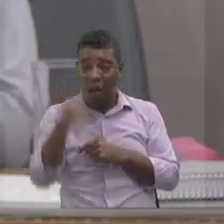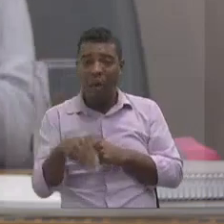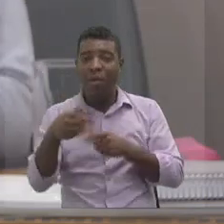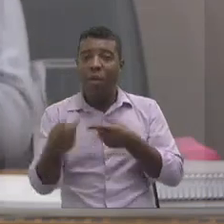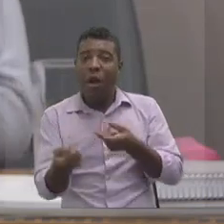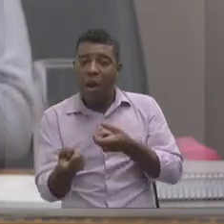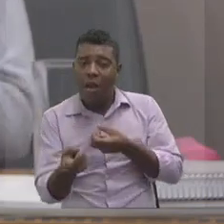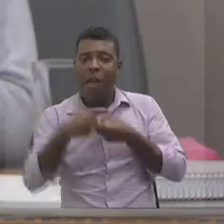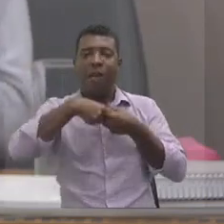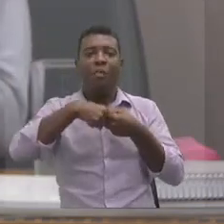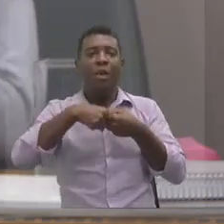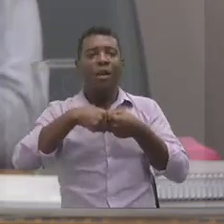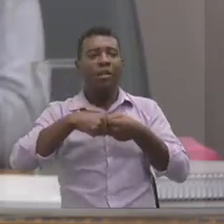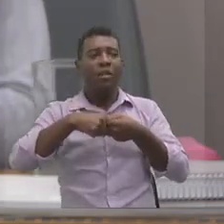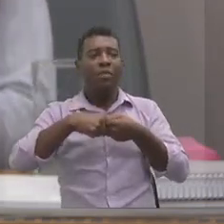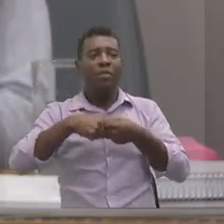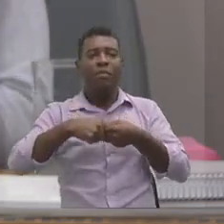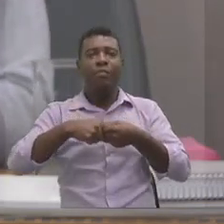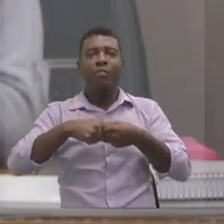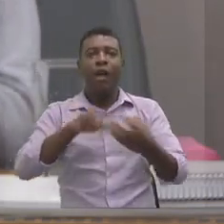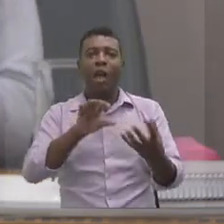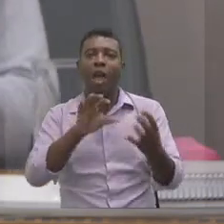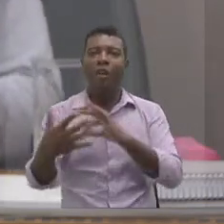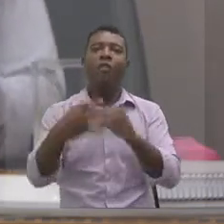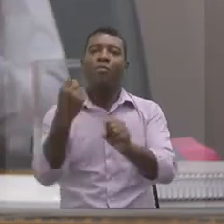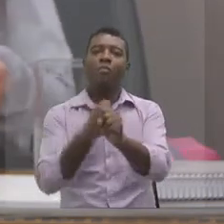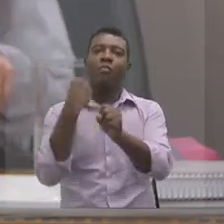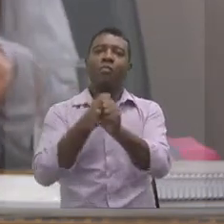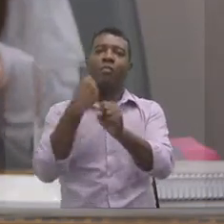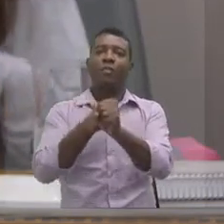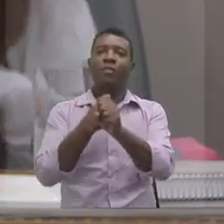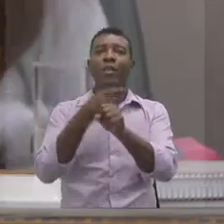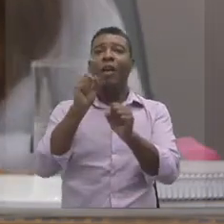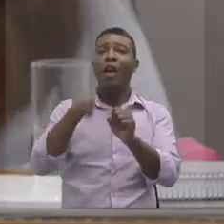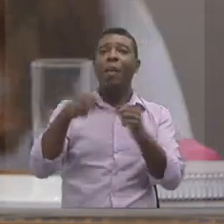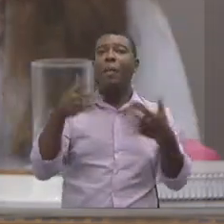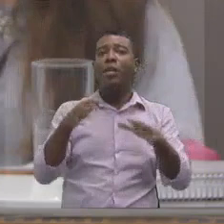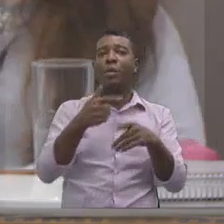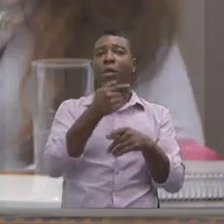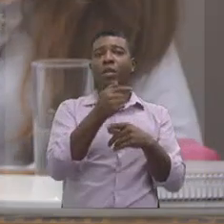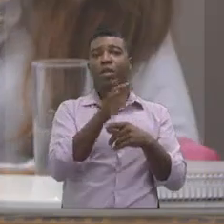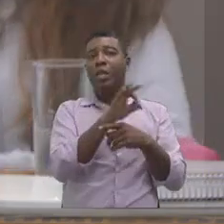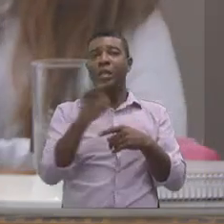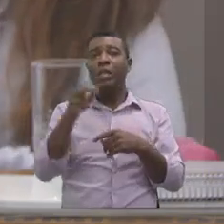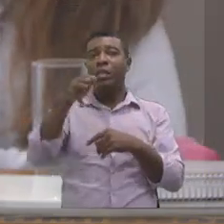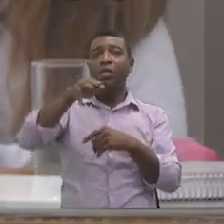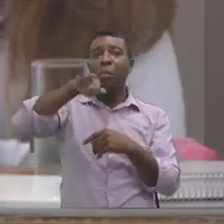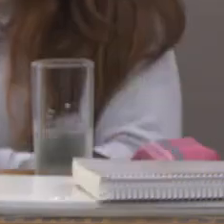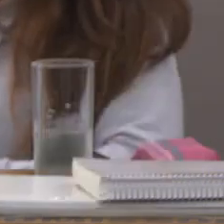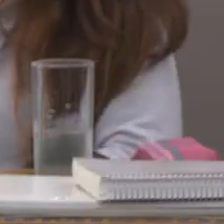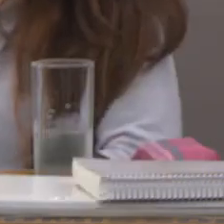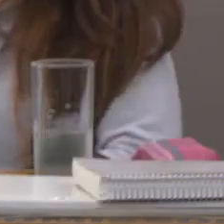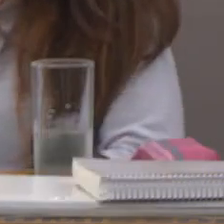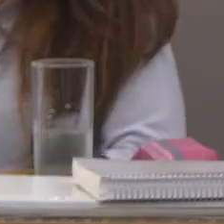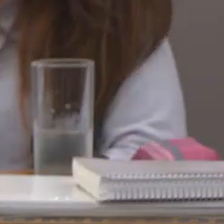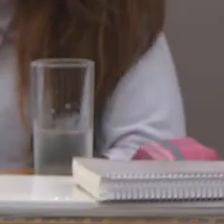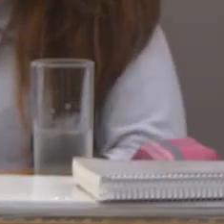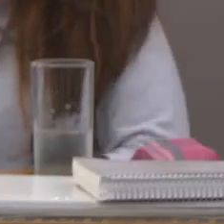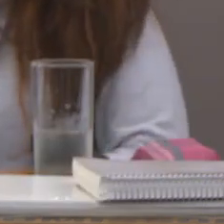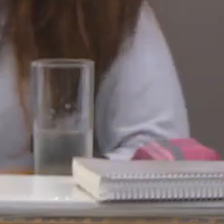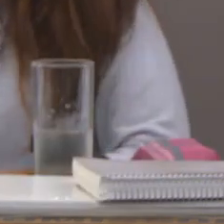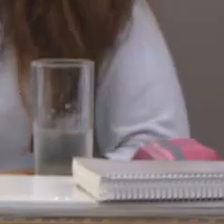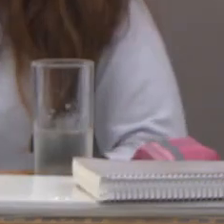dois bi de investimento né então mencionava aqui cerca de 700 milhões do ano passado um ponto três B então de fato